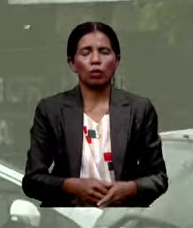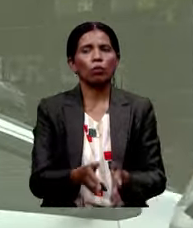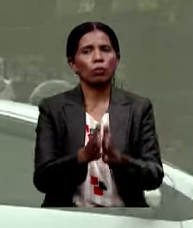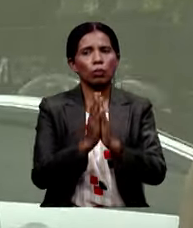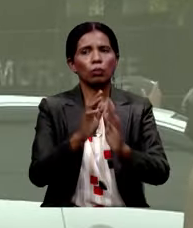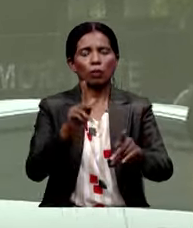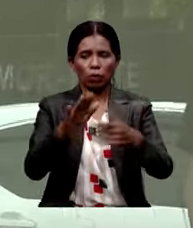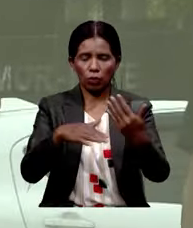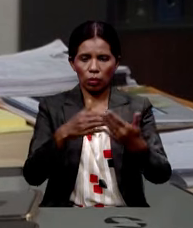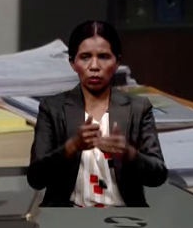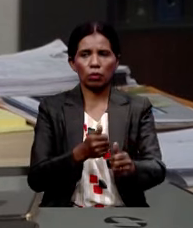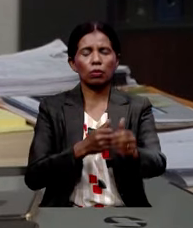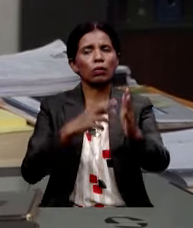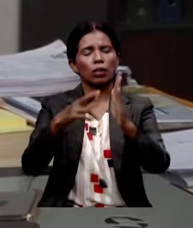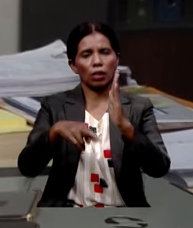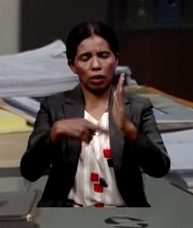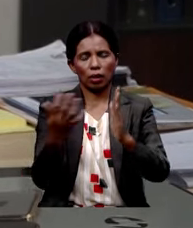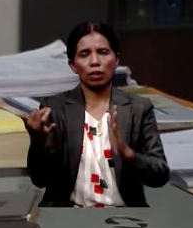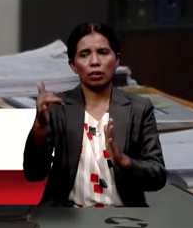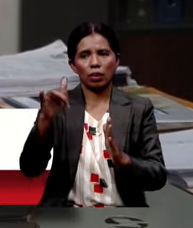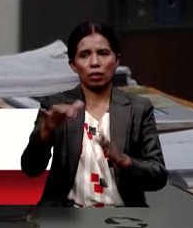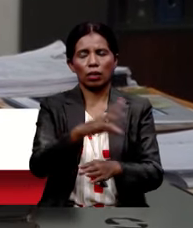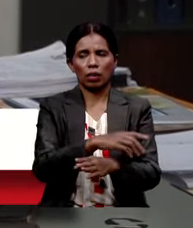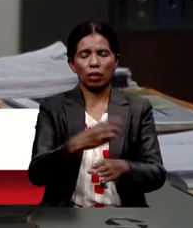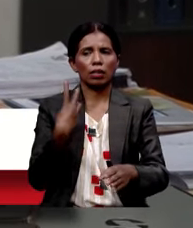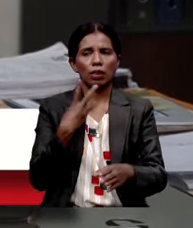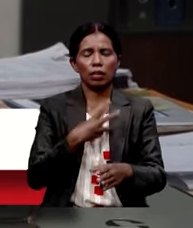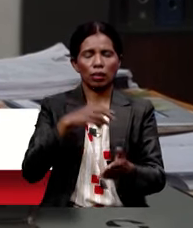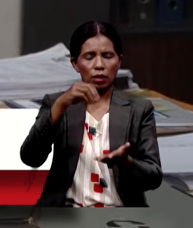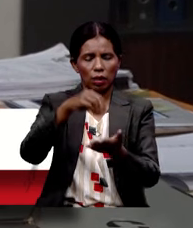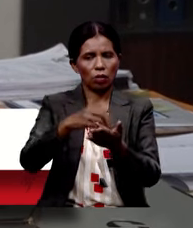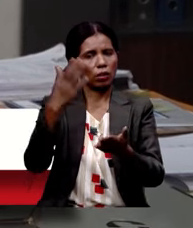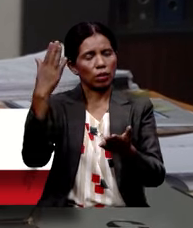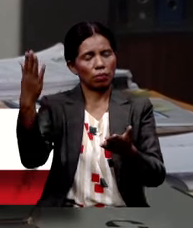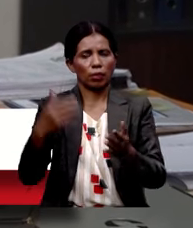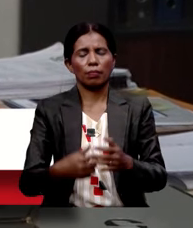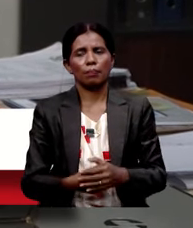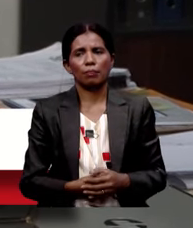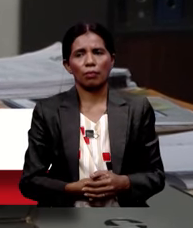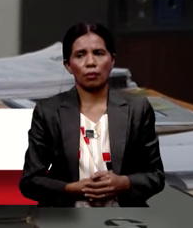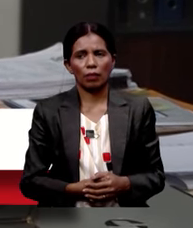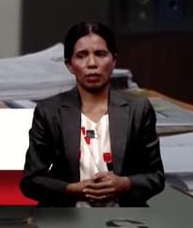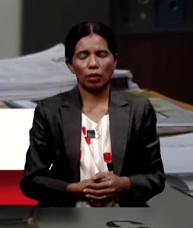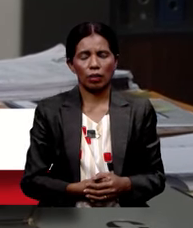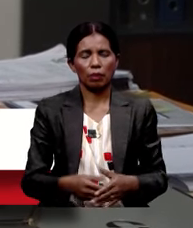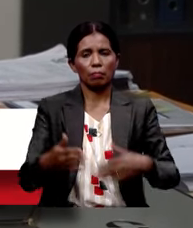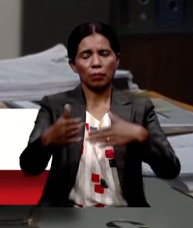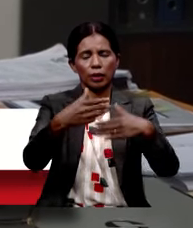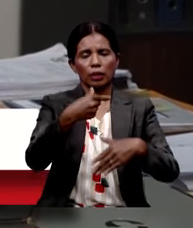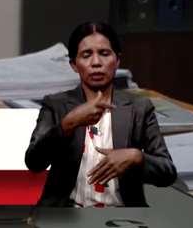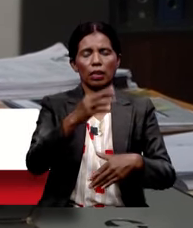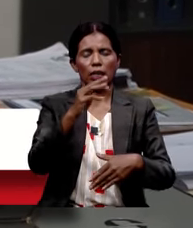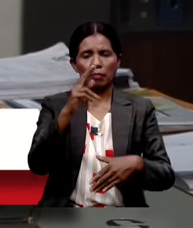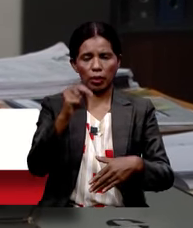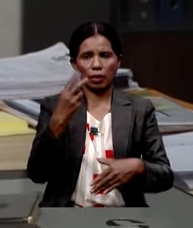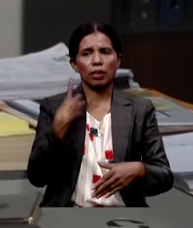bela cumpre regras de Vemaca, sinais de Vemaca e está instalado na Inva. Tu fila fala, mas que IAZMN. IAZMN